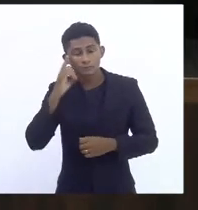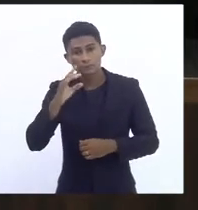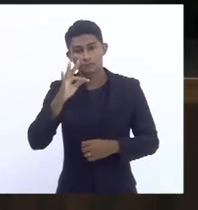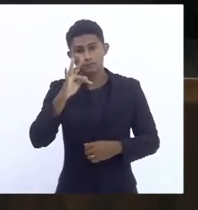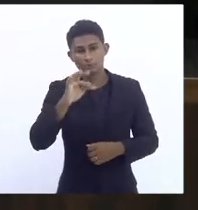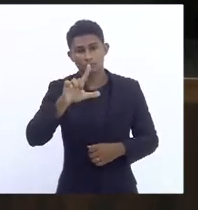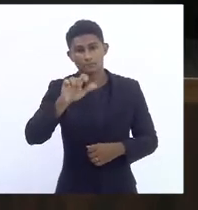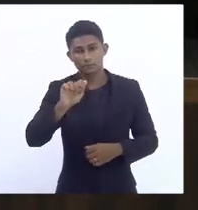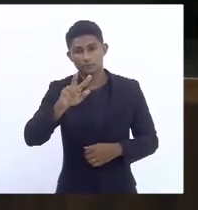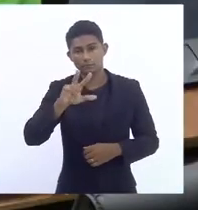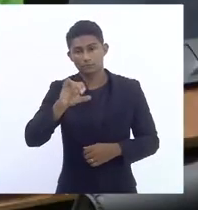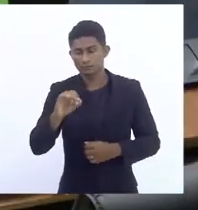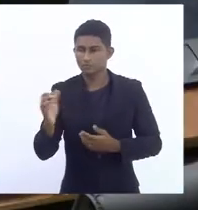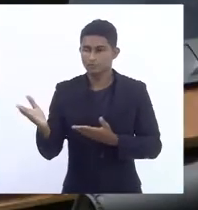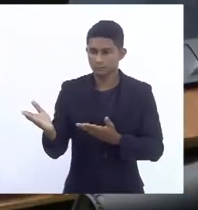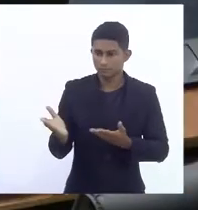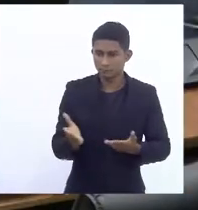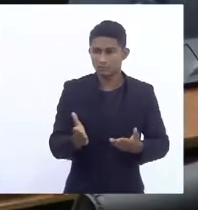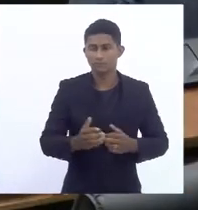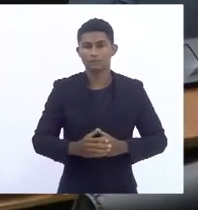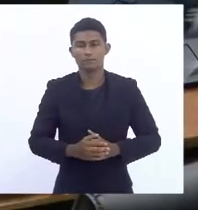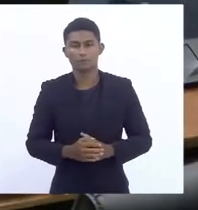Serafini.